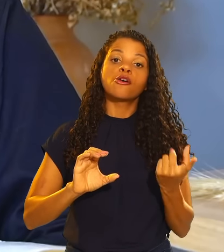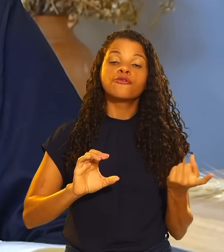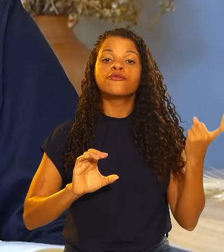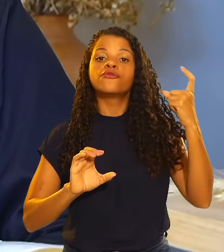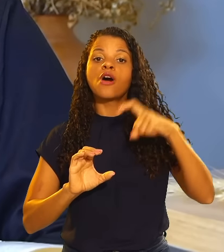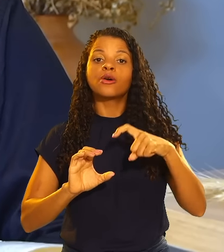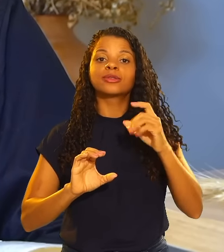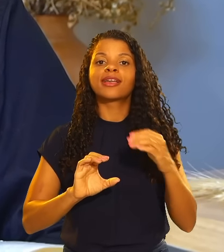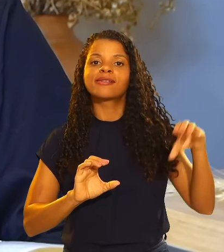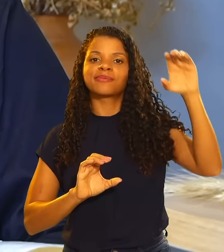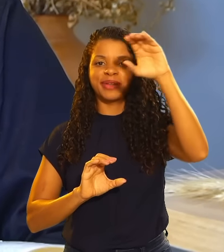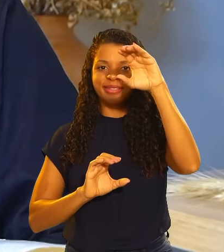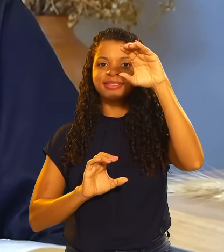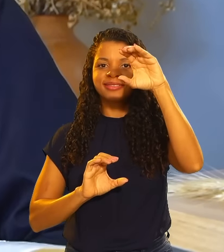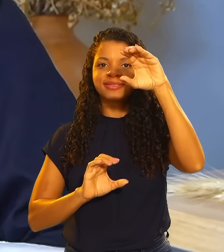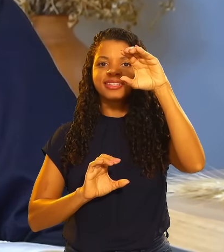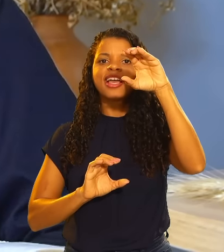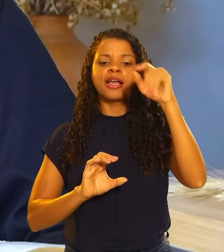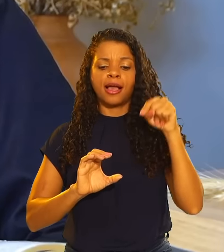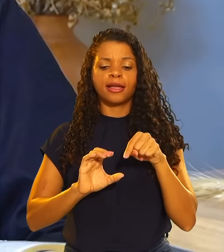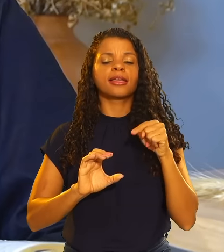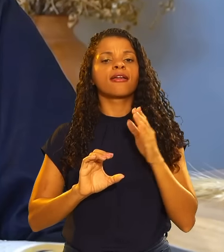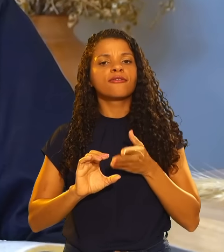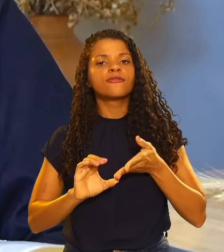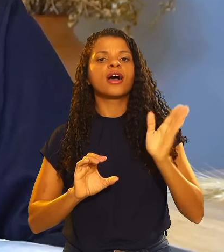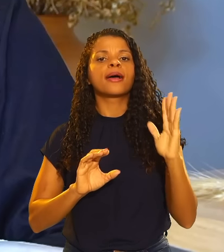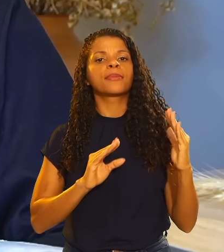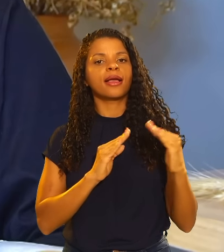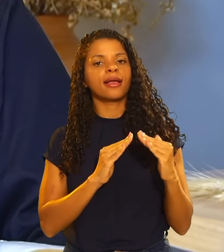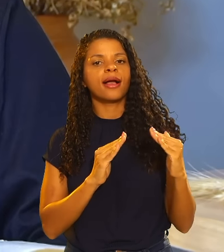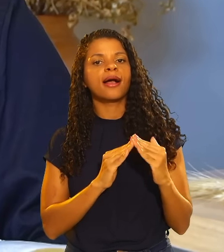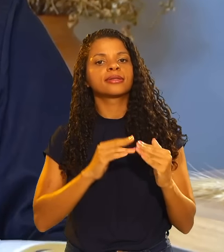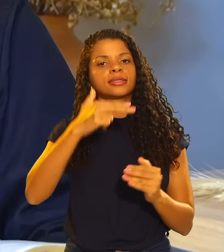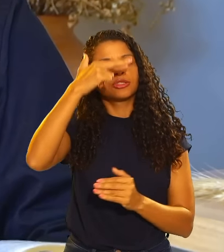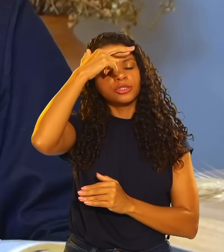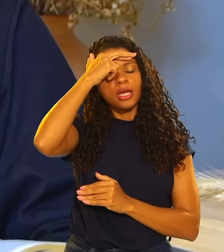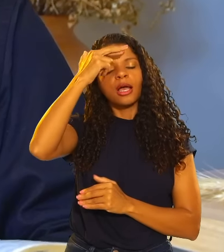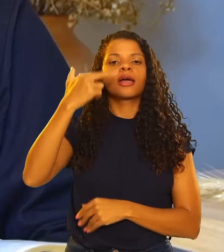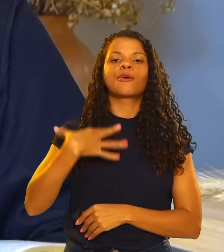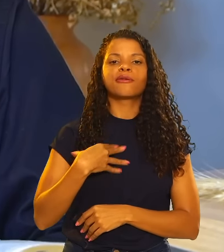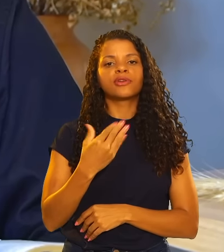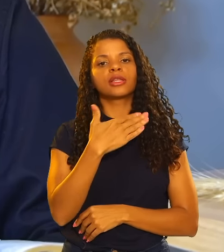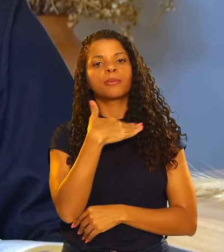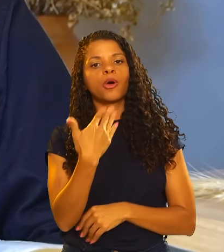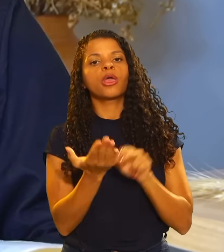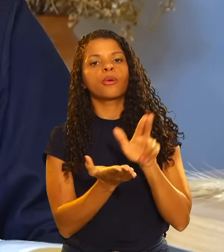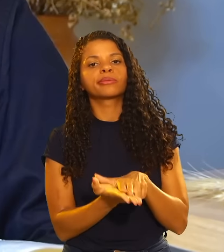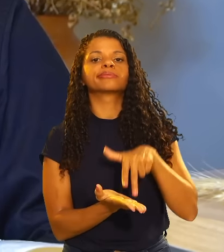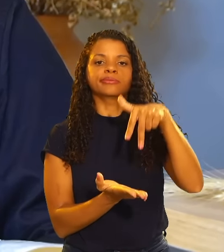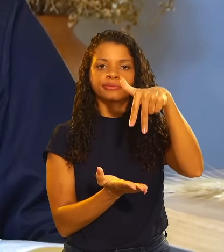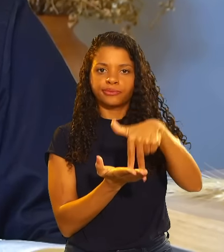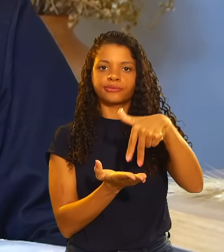vai até a casa de Jairo, e ali a filha dele, que já havia morrido, é ressuscitada. Então, esse formato é